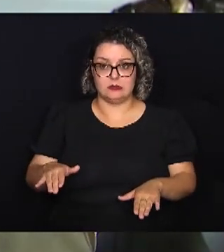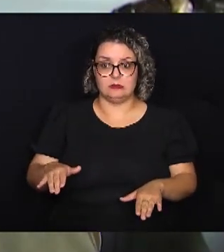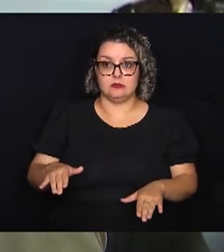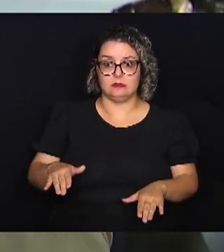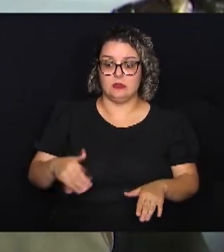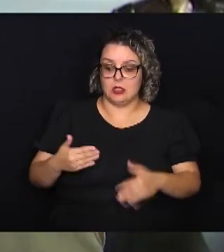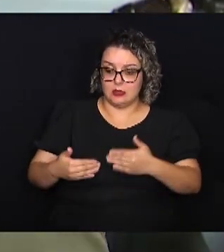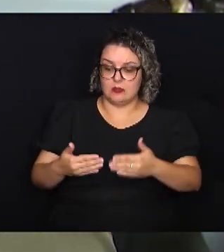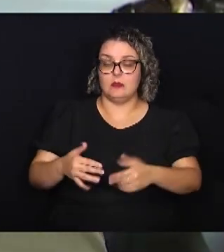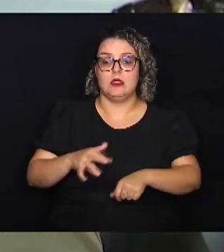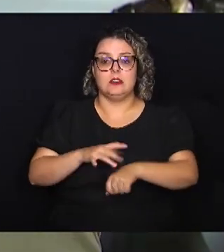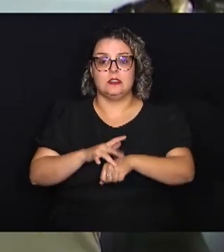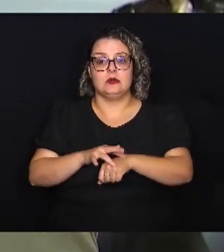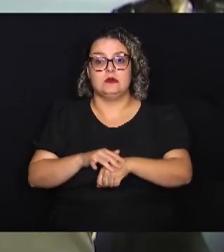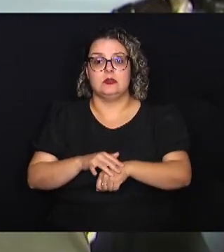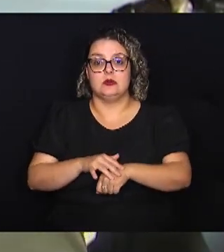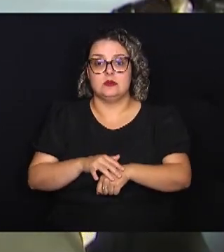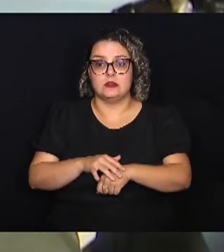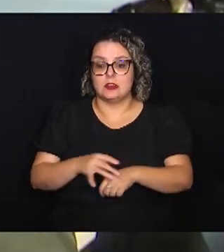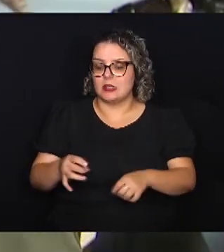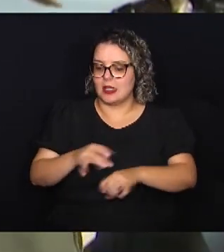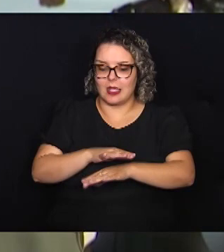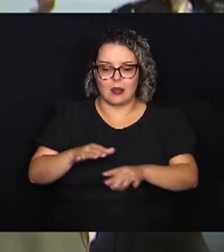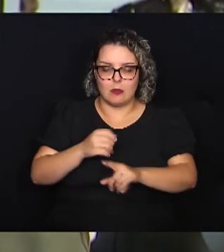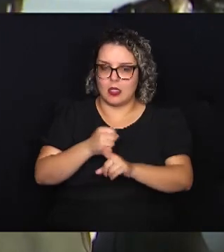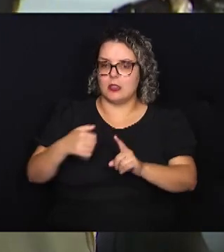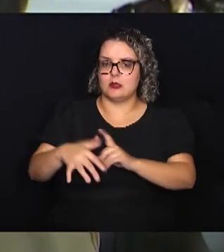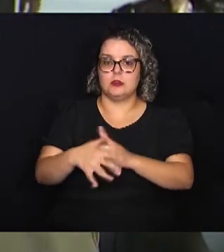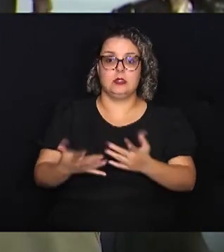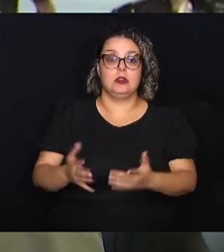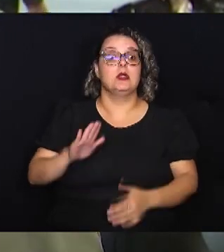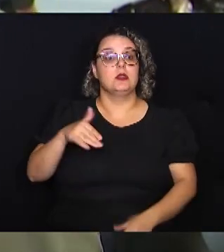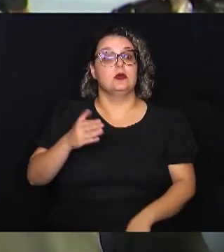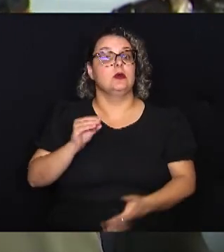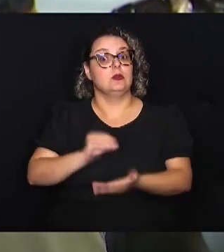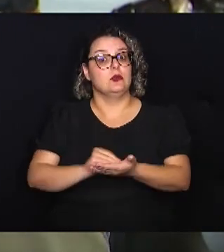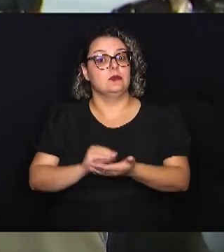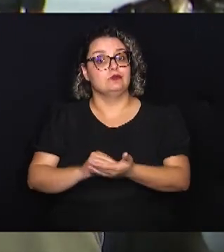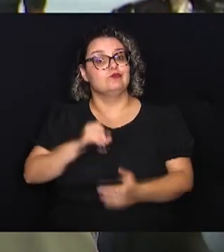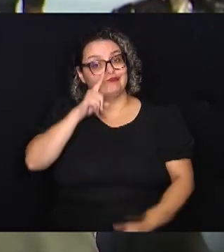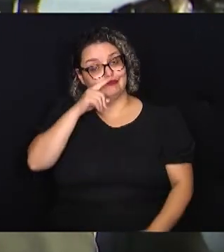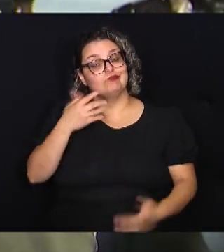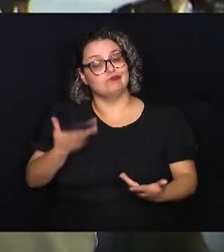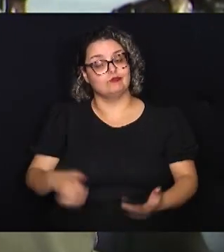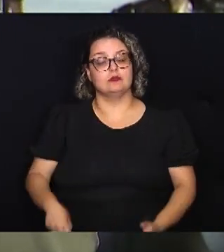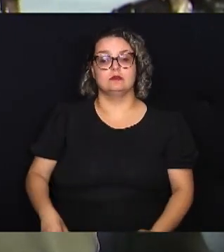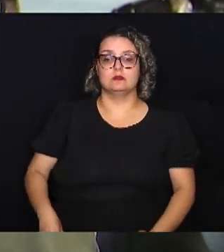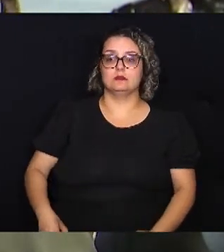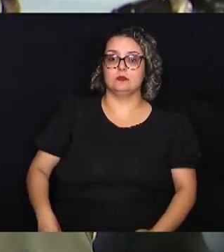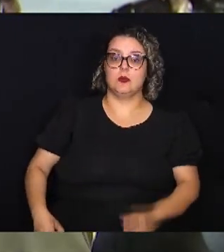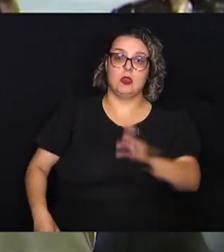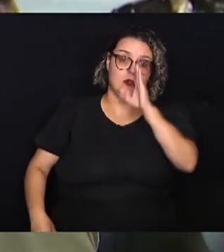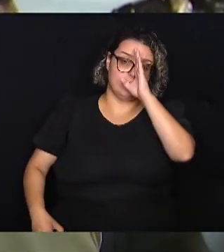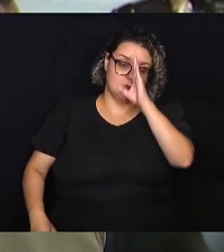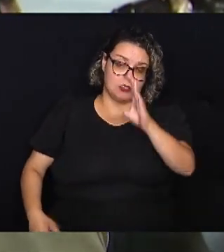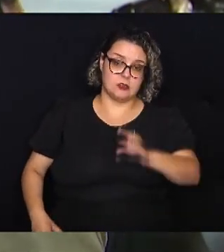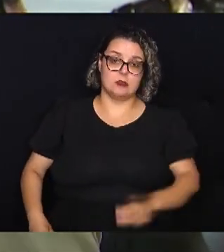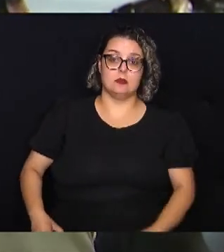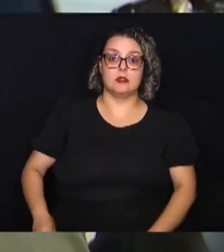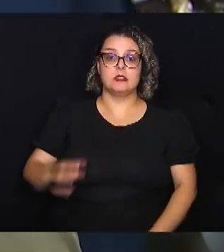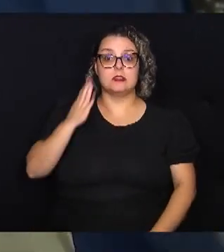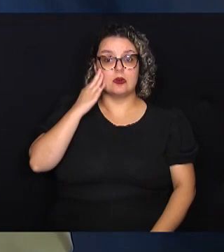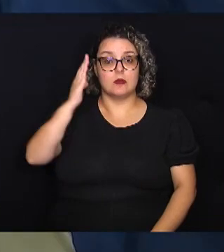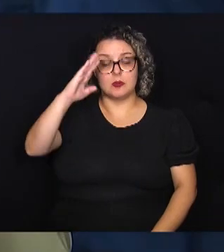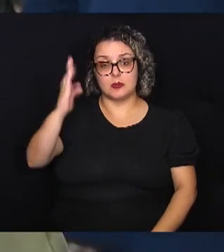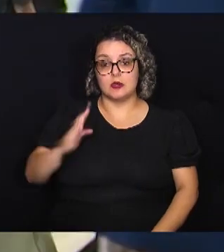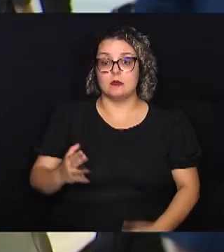essas doenças fora da sociedade, né? E quando falta, o risco grande é esse. Principalmente considerando que o Brasil tem recebido